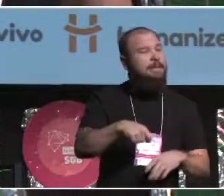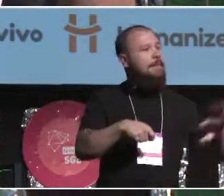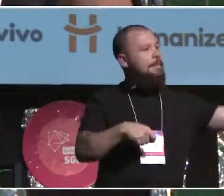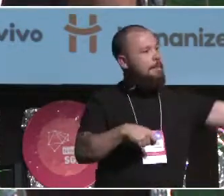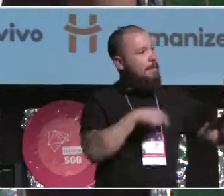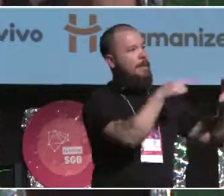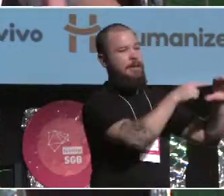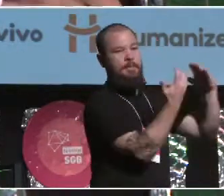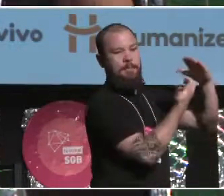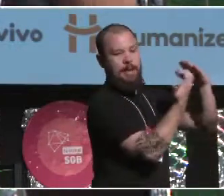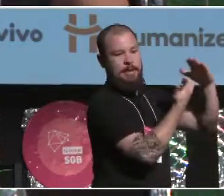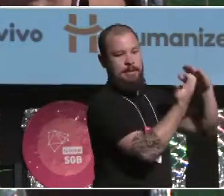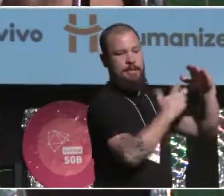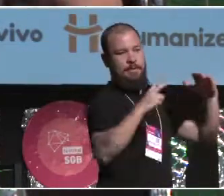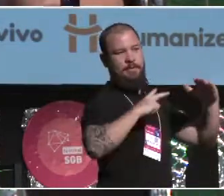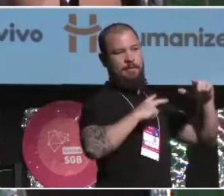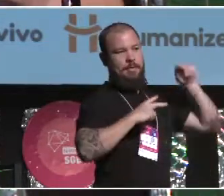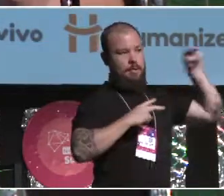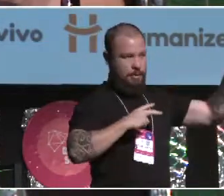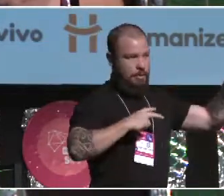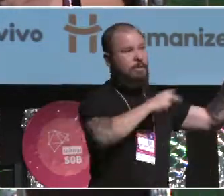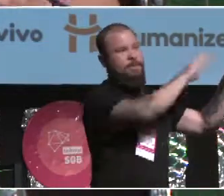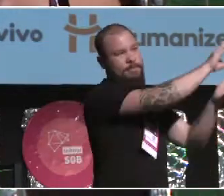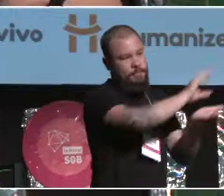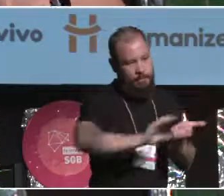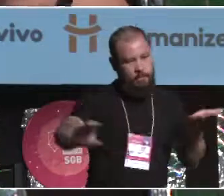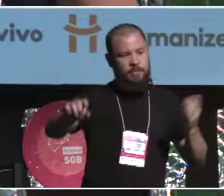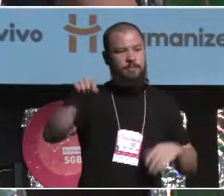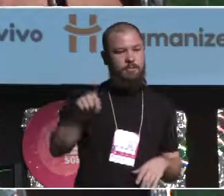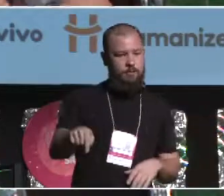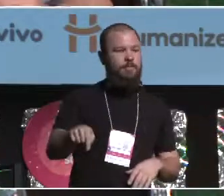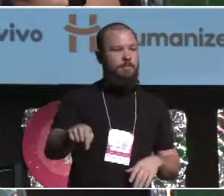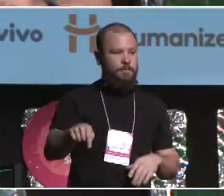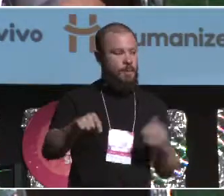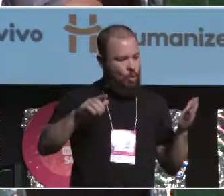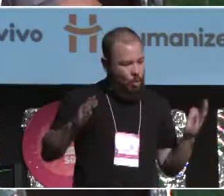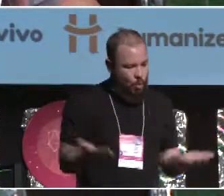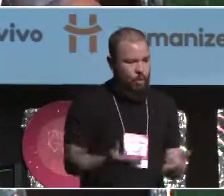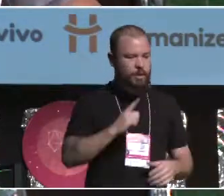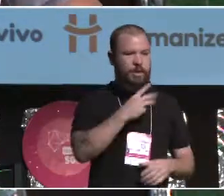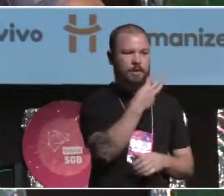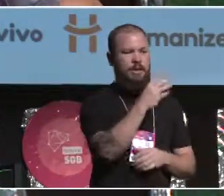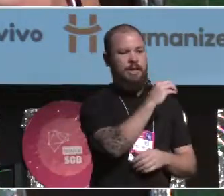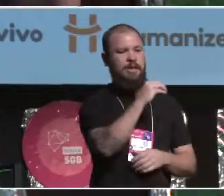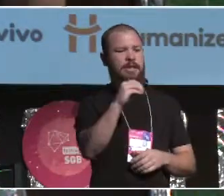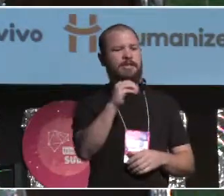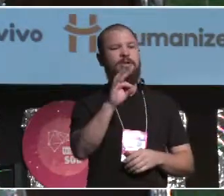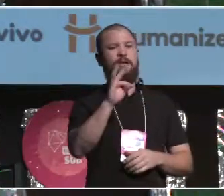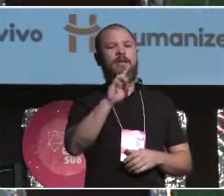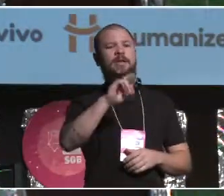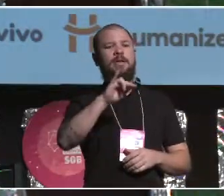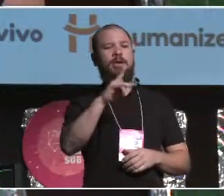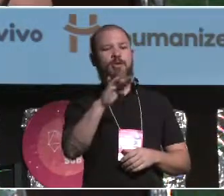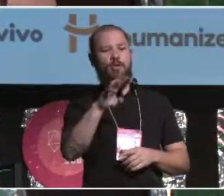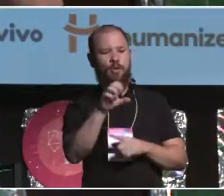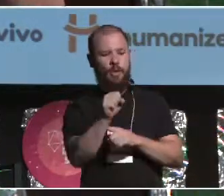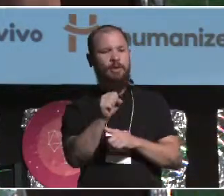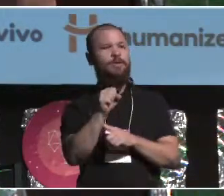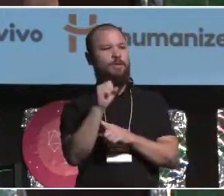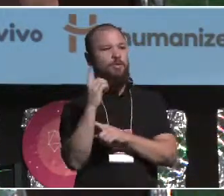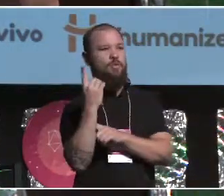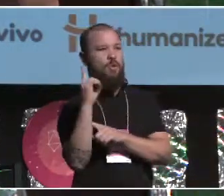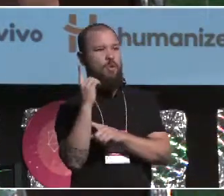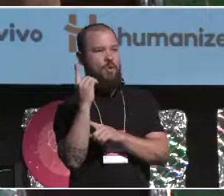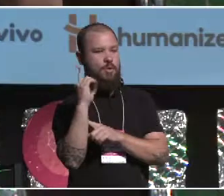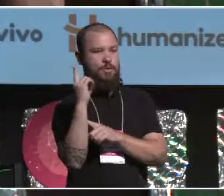privado, as grandes empresas, os grandes investidores para isso. Hoje existem 300 trilhões de dólares no planeta